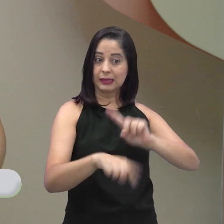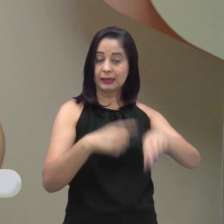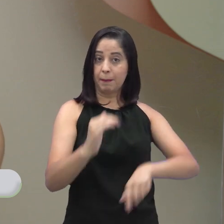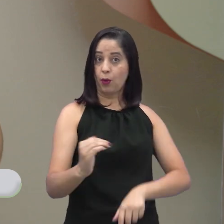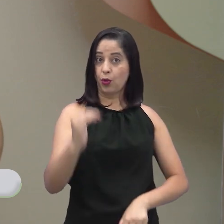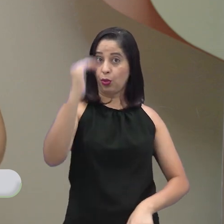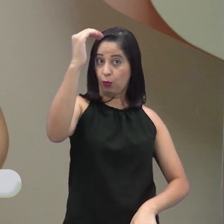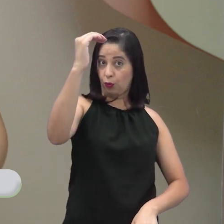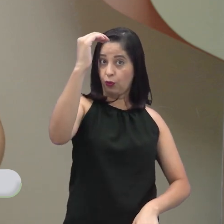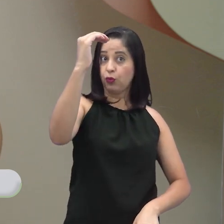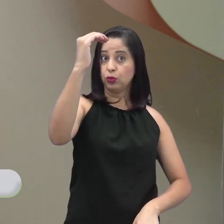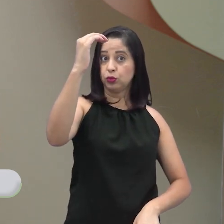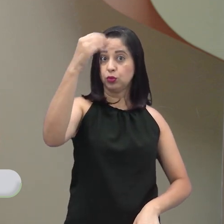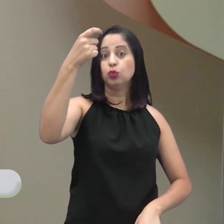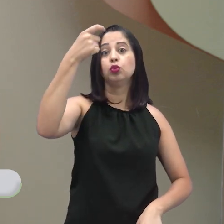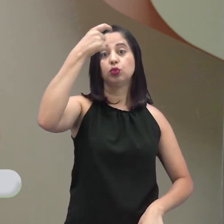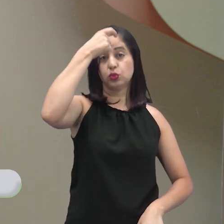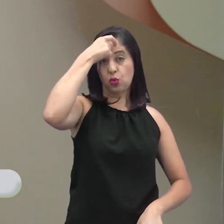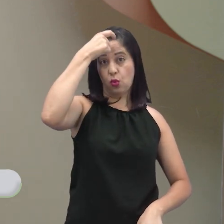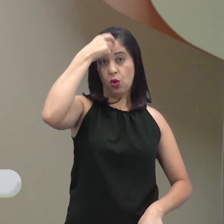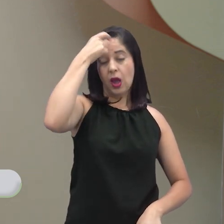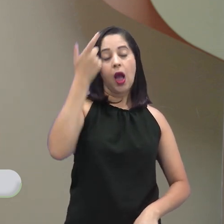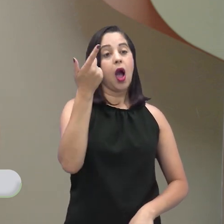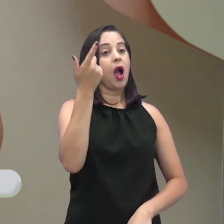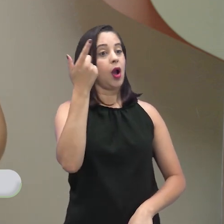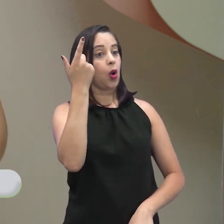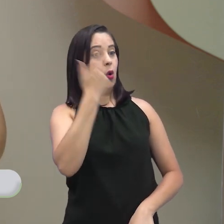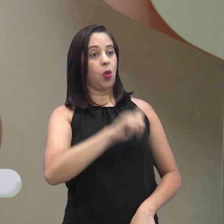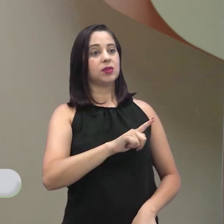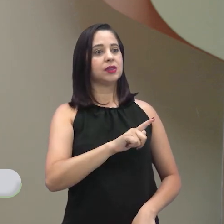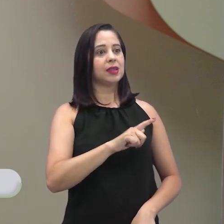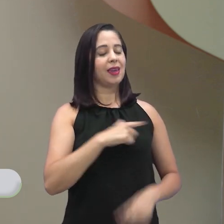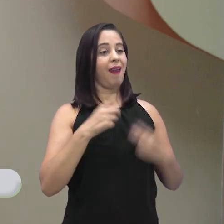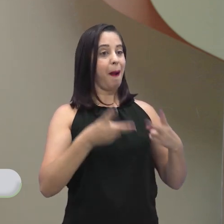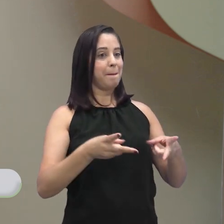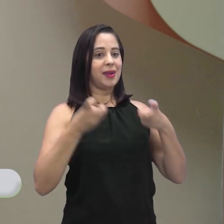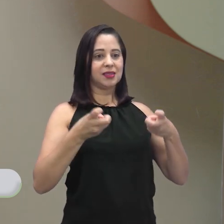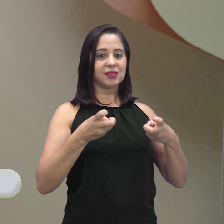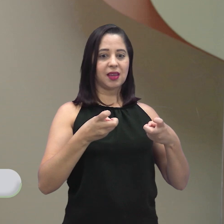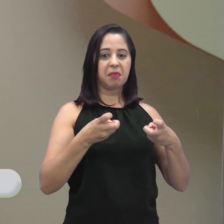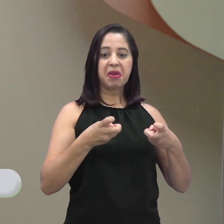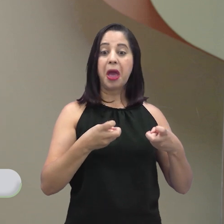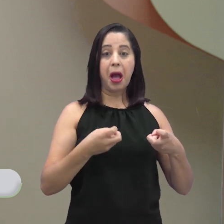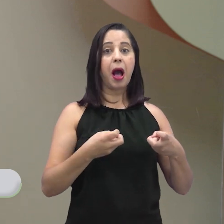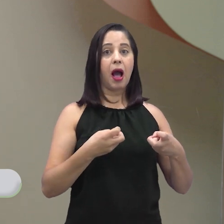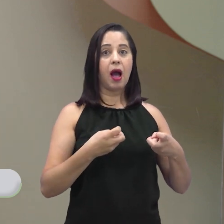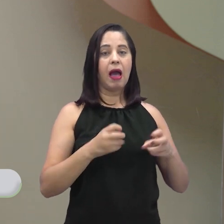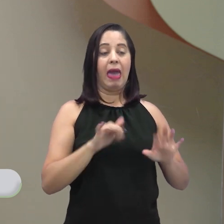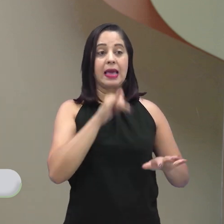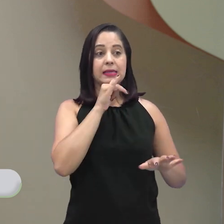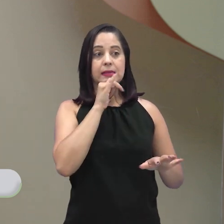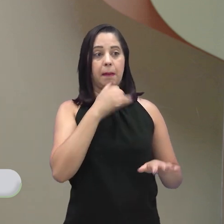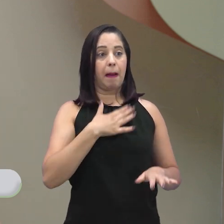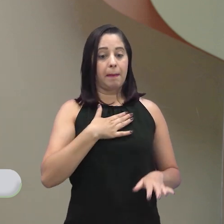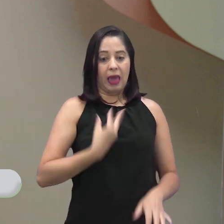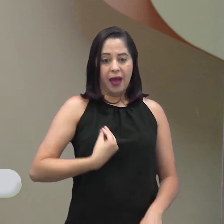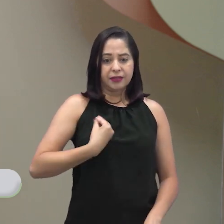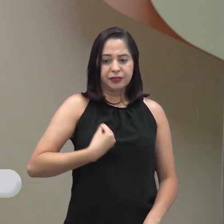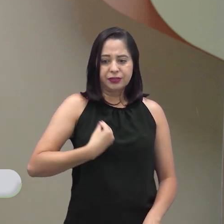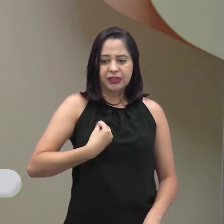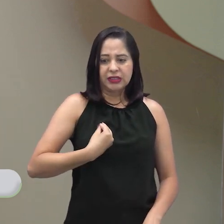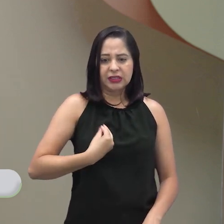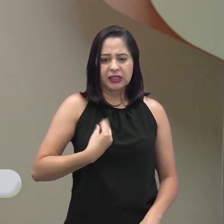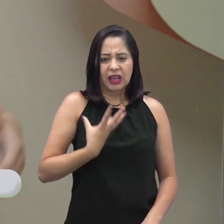né, consigo identificar, né, poxa, tá legal, não tá legal, eu tô ali vivendo uma rotina que eu tô me afastando da qualidade